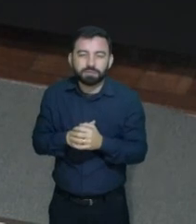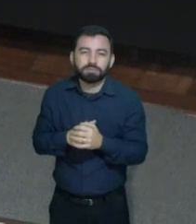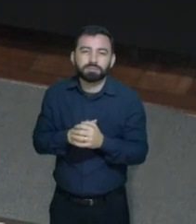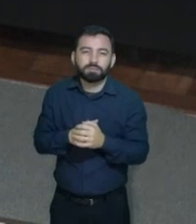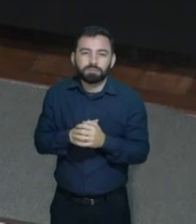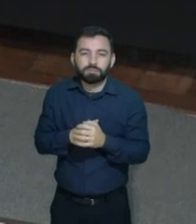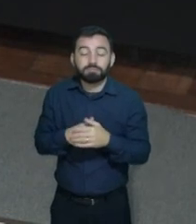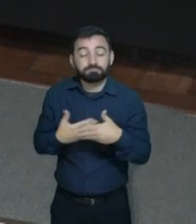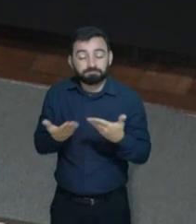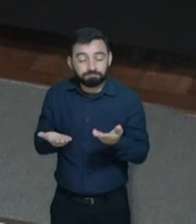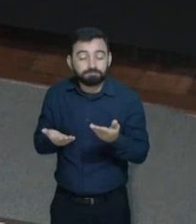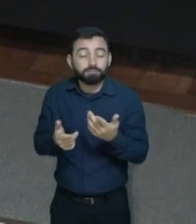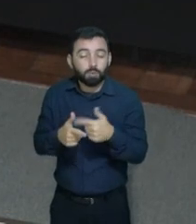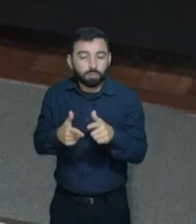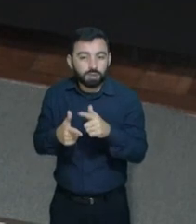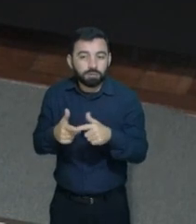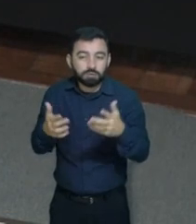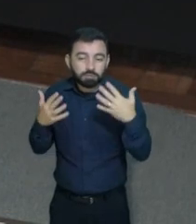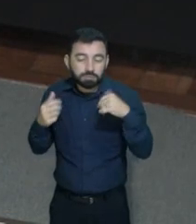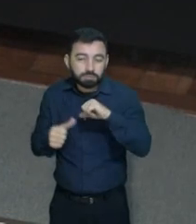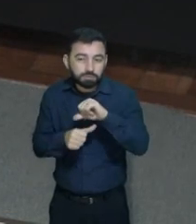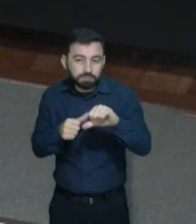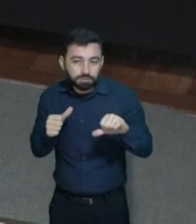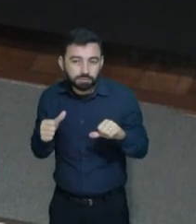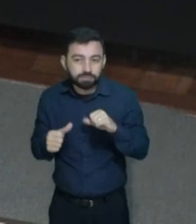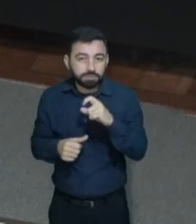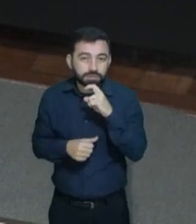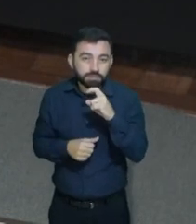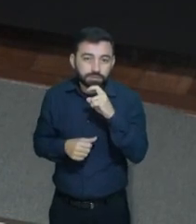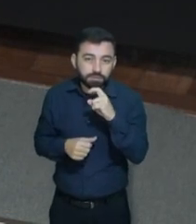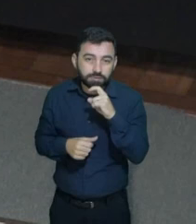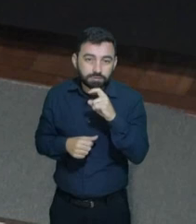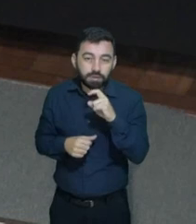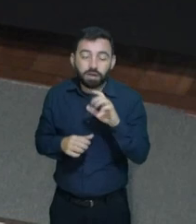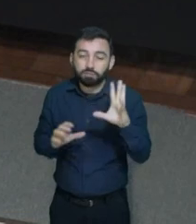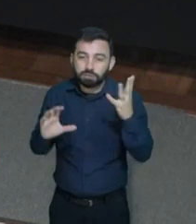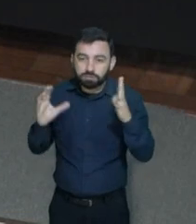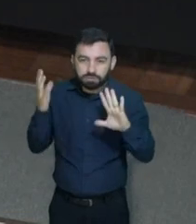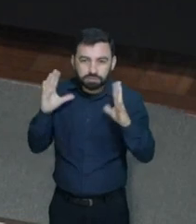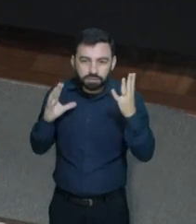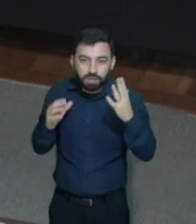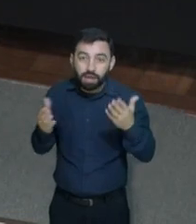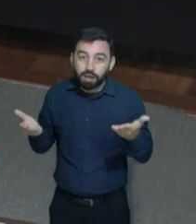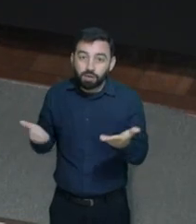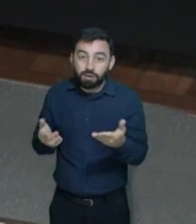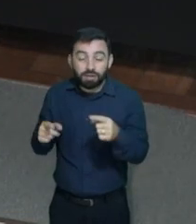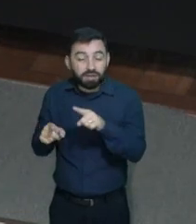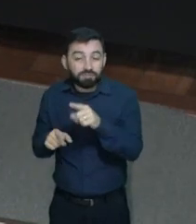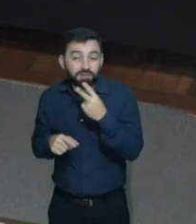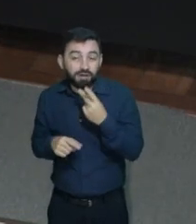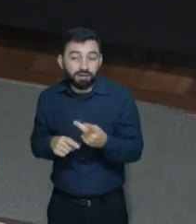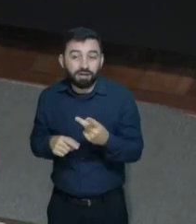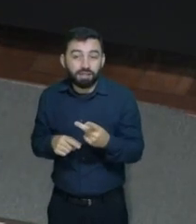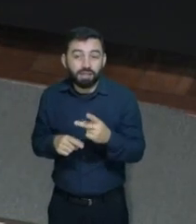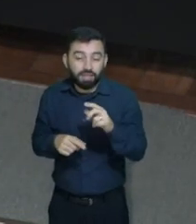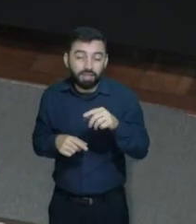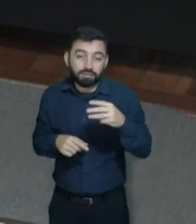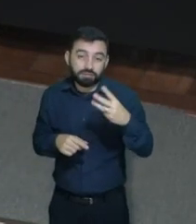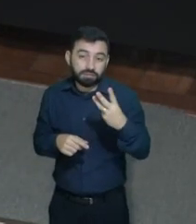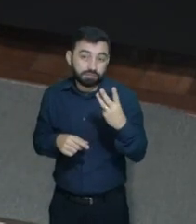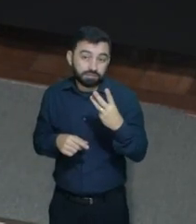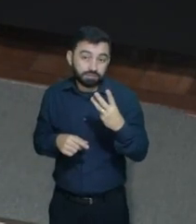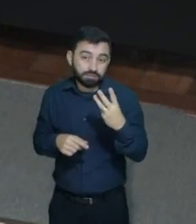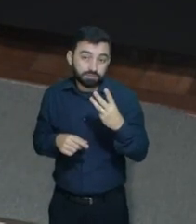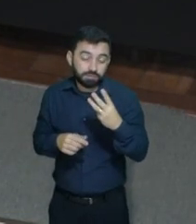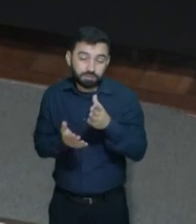que a causa das mudanças climáticas e que as mudanças climáticas estão acontecendo. Agora eles já estão jogando para a terceira